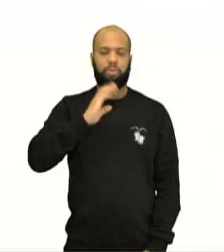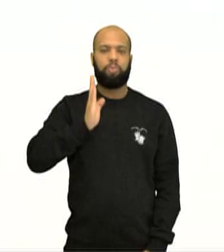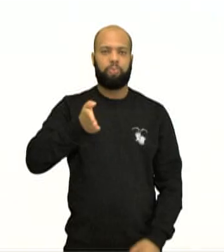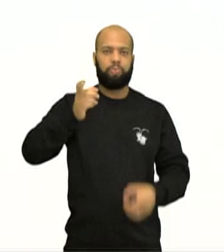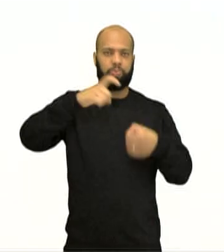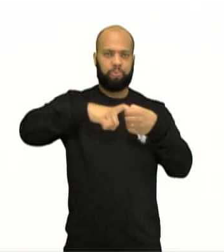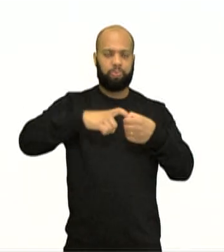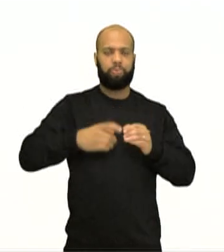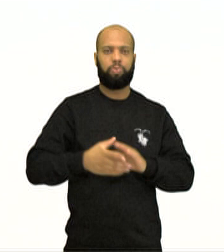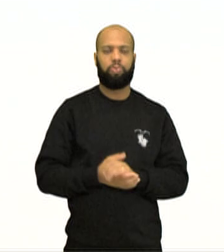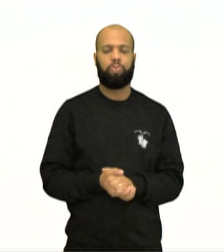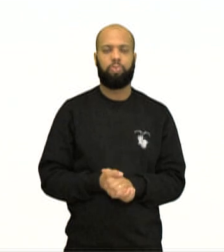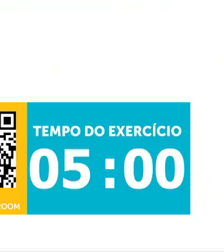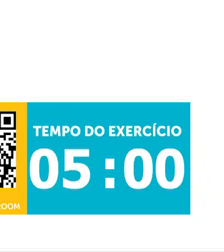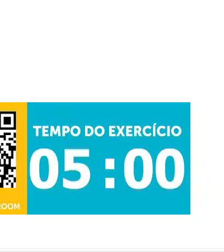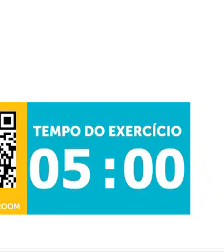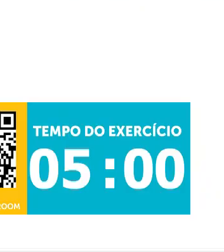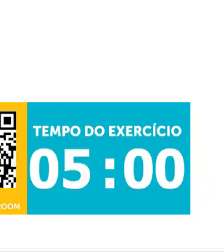retornamos.